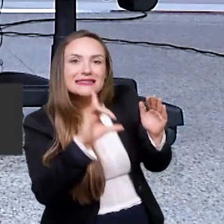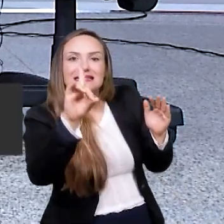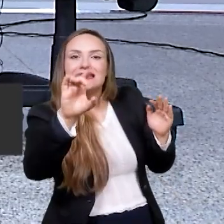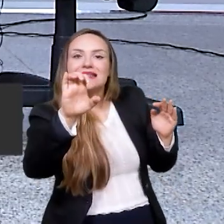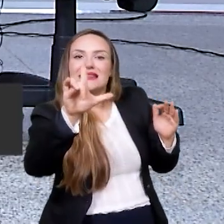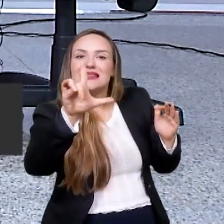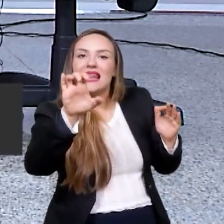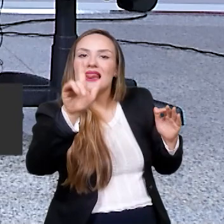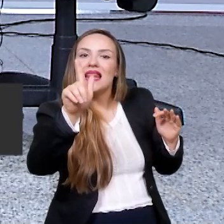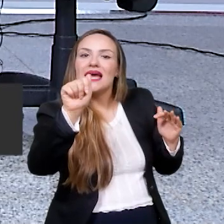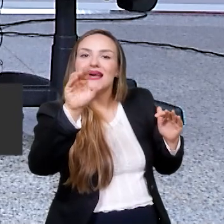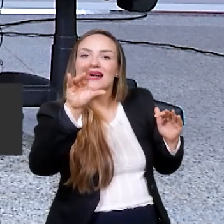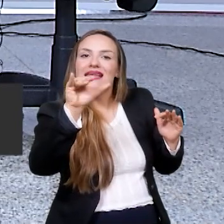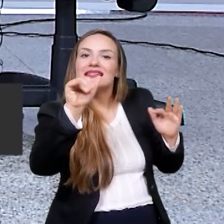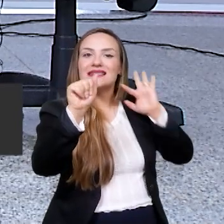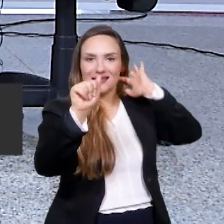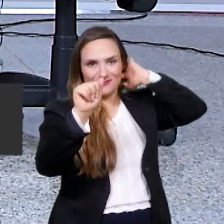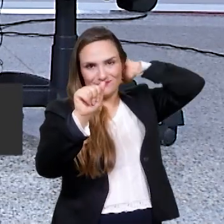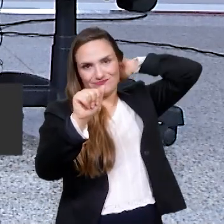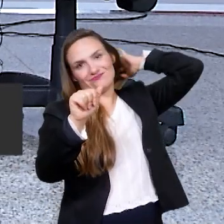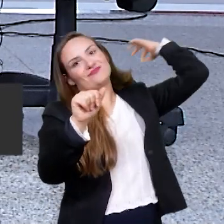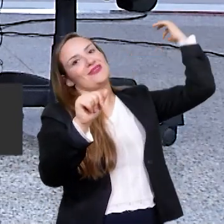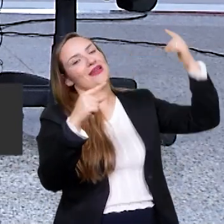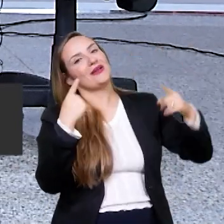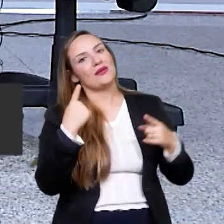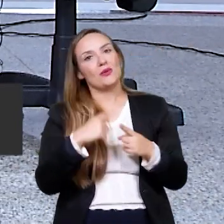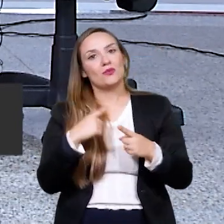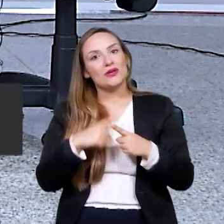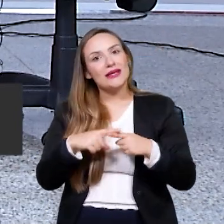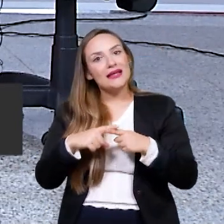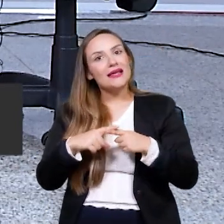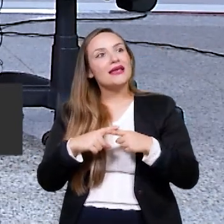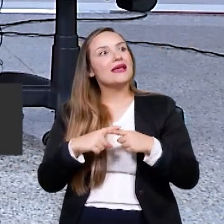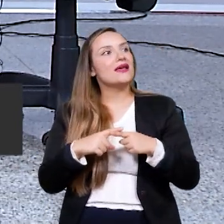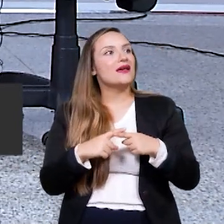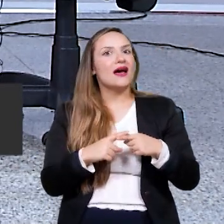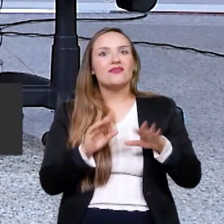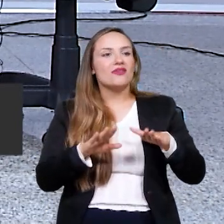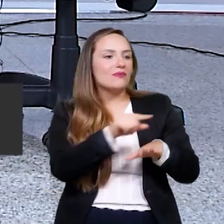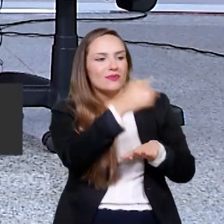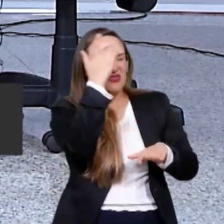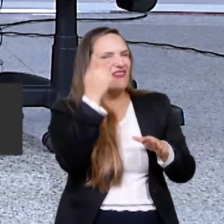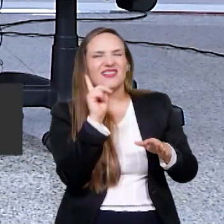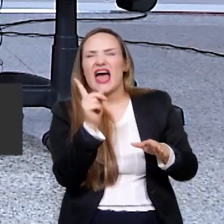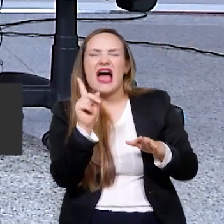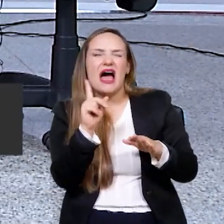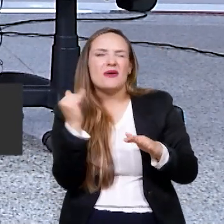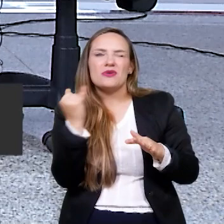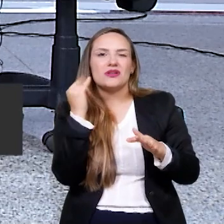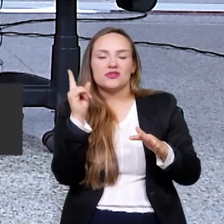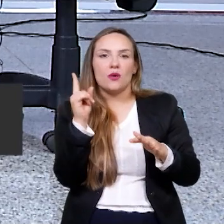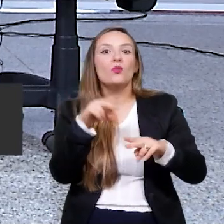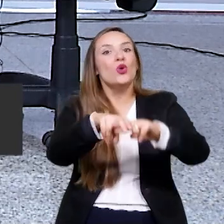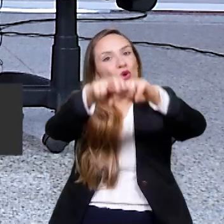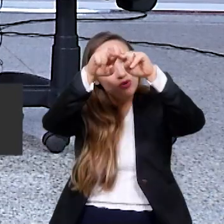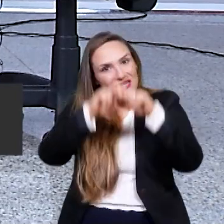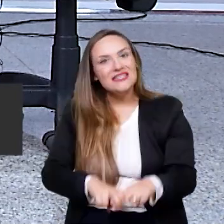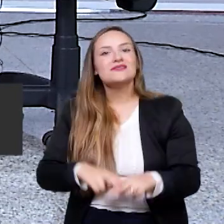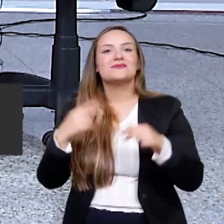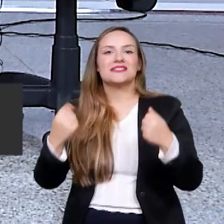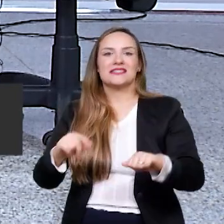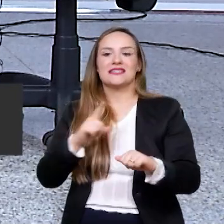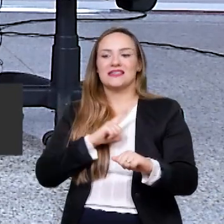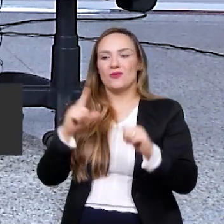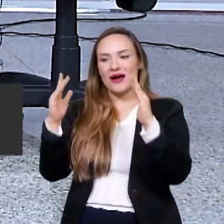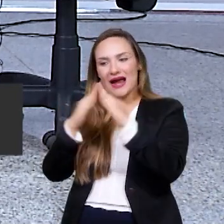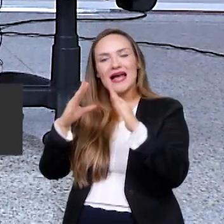delegacia especializada. Exatamente, essa persistência, né, do deputado para que se construa, para que se abra uma delegacia específica. A acolhida já